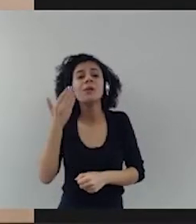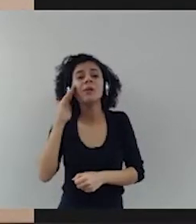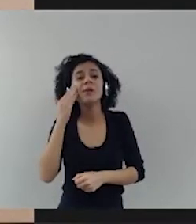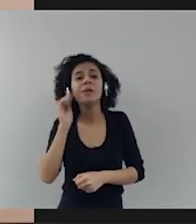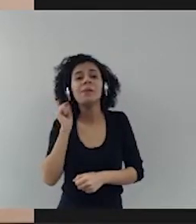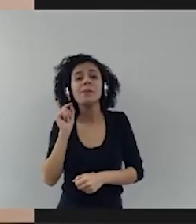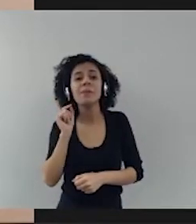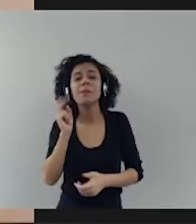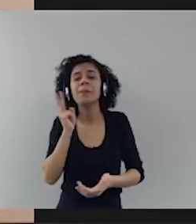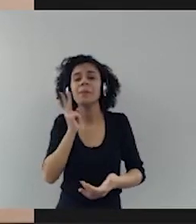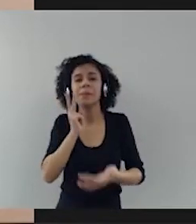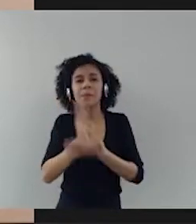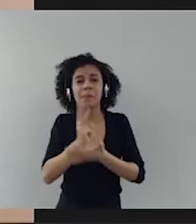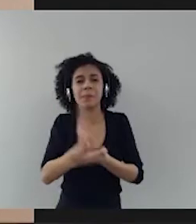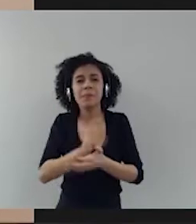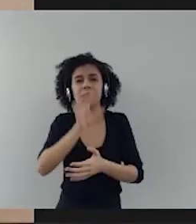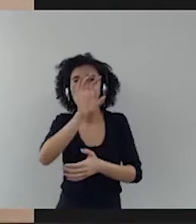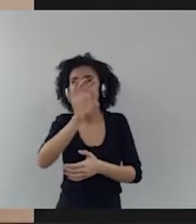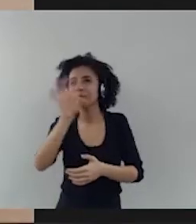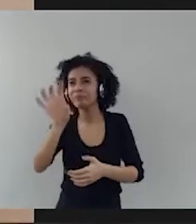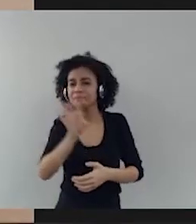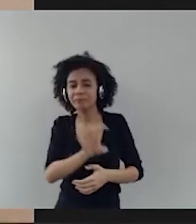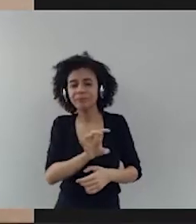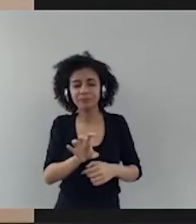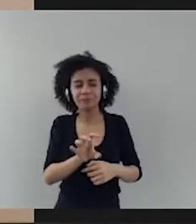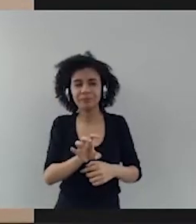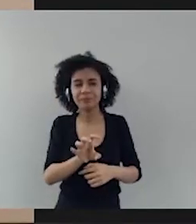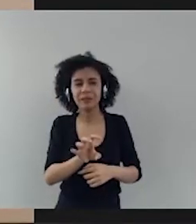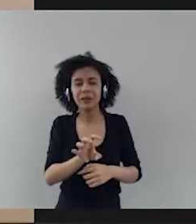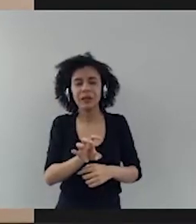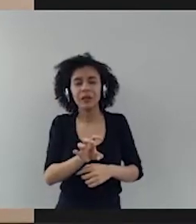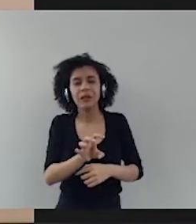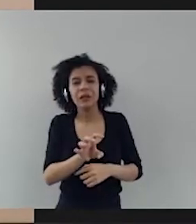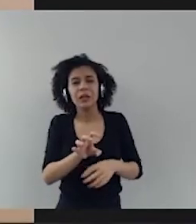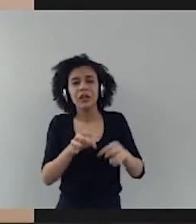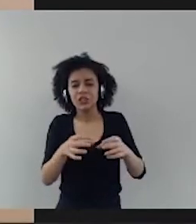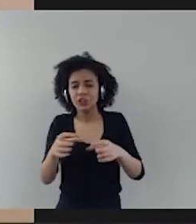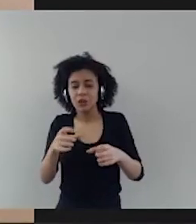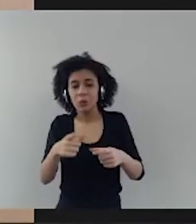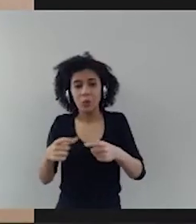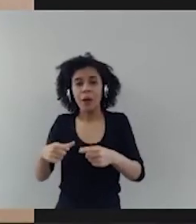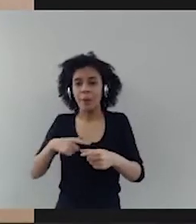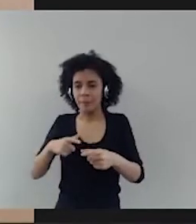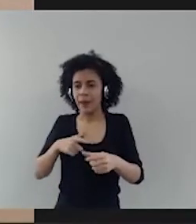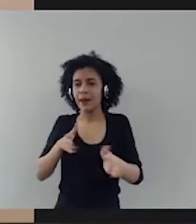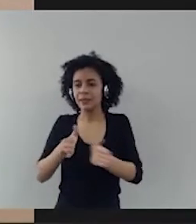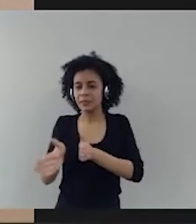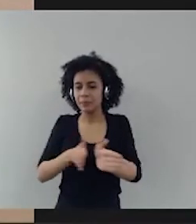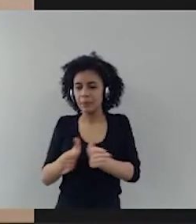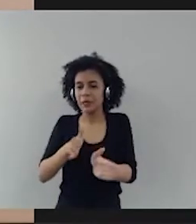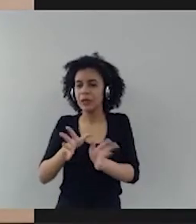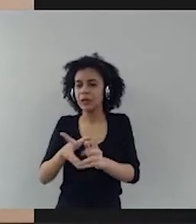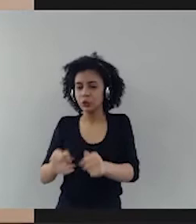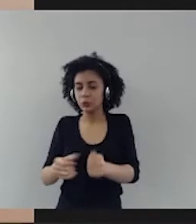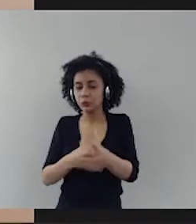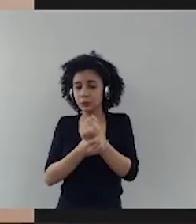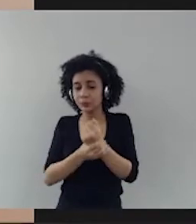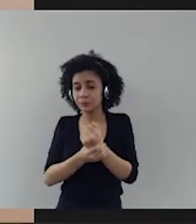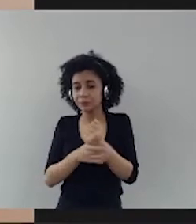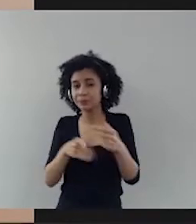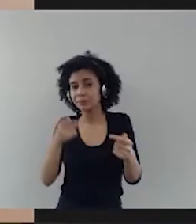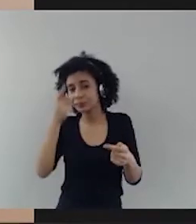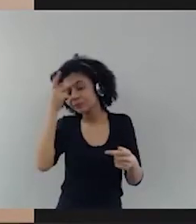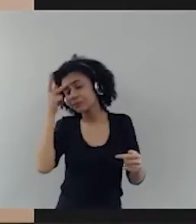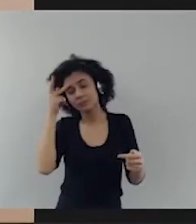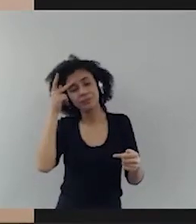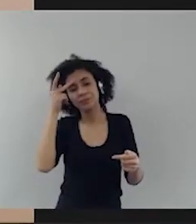que mesmo naquelas regiões onde há, na verdade, acesso a toda a infraestrutura, as pessoas